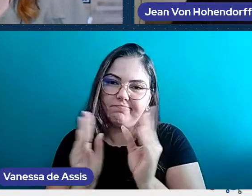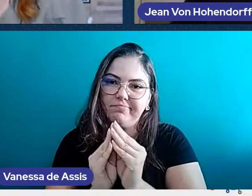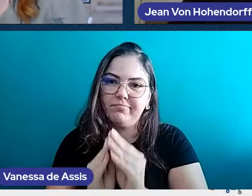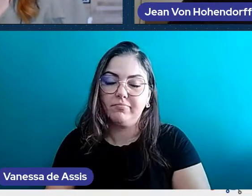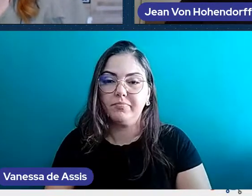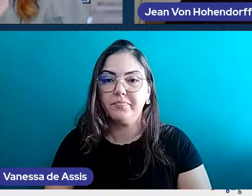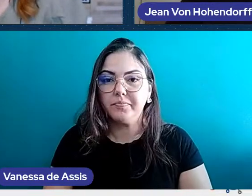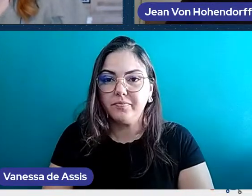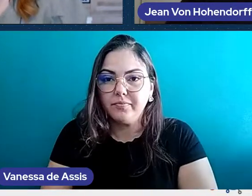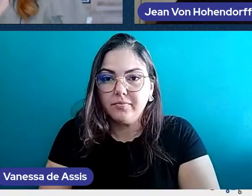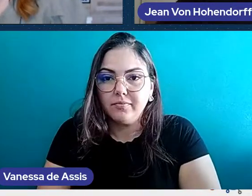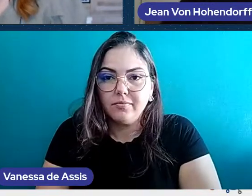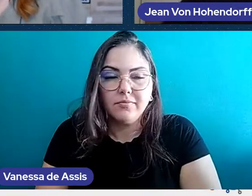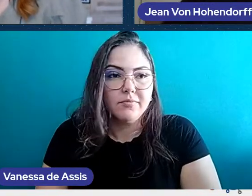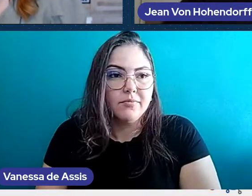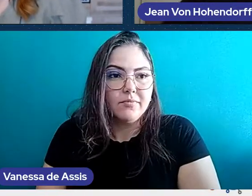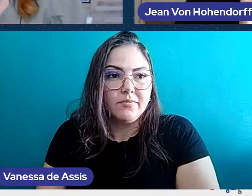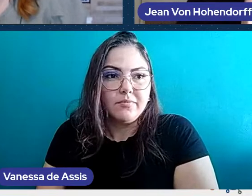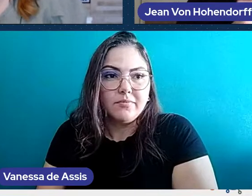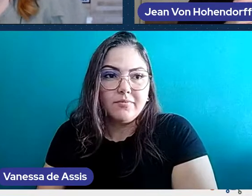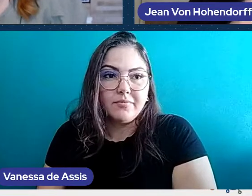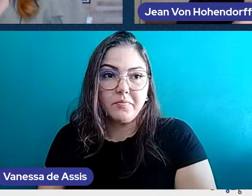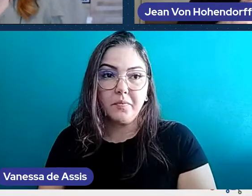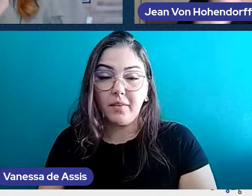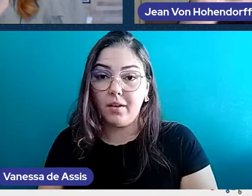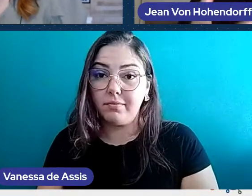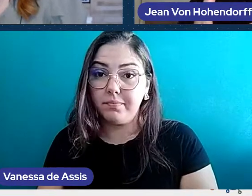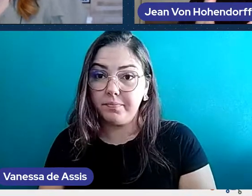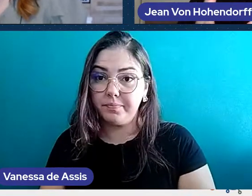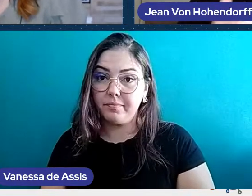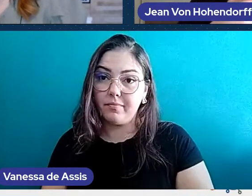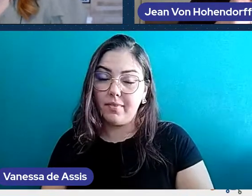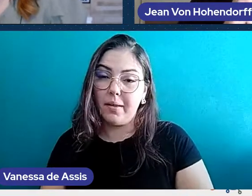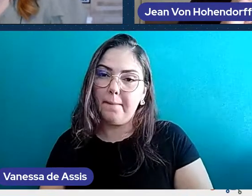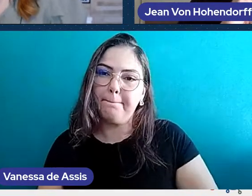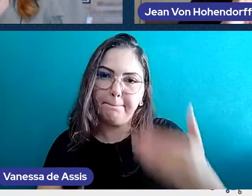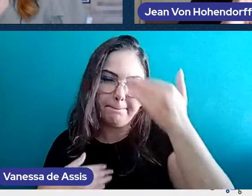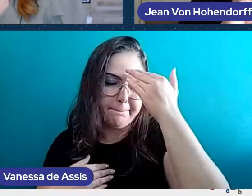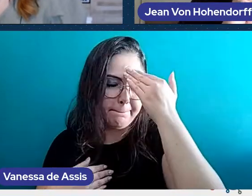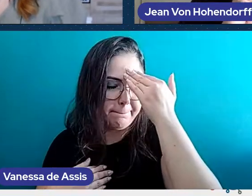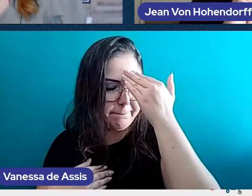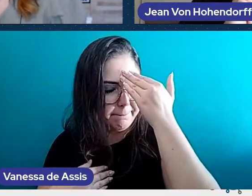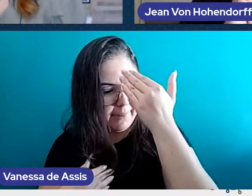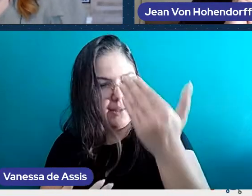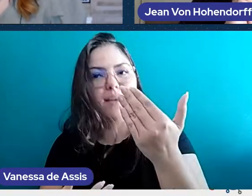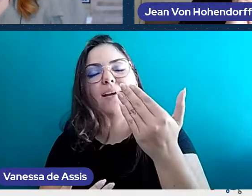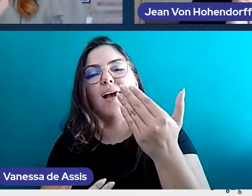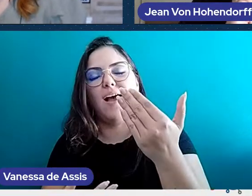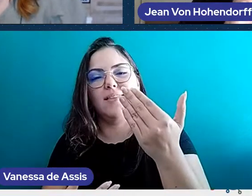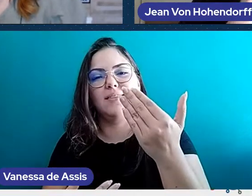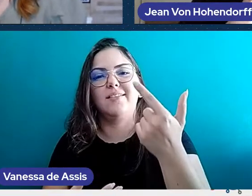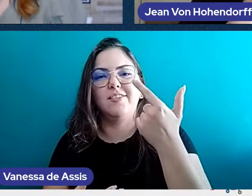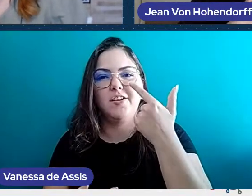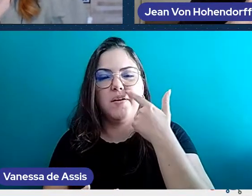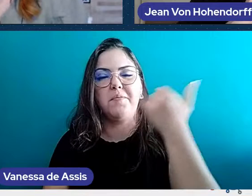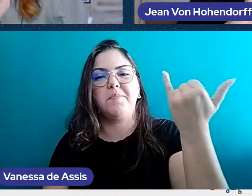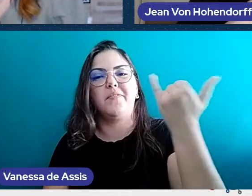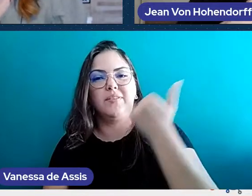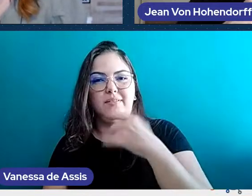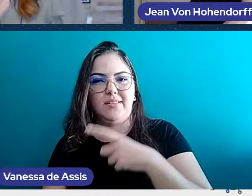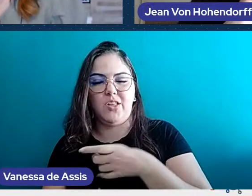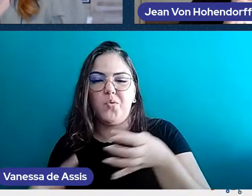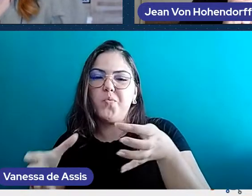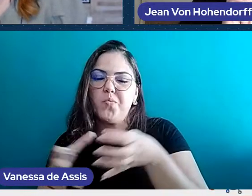Certo. Joana, muito obrigado por me lembrar, né, de mais um grupo que precisa do nosso olhar nas pesquisas, né?